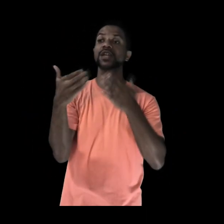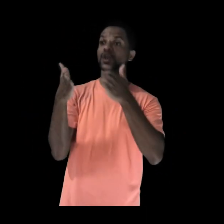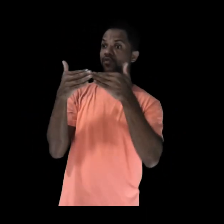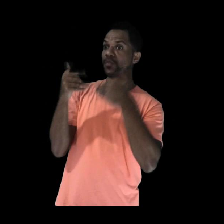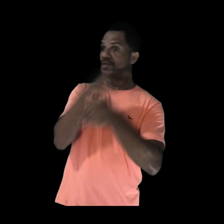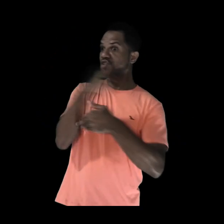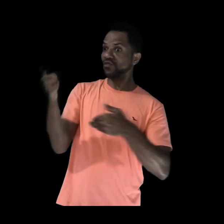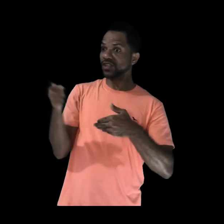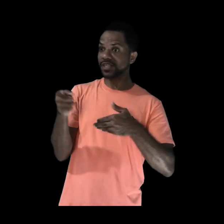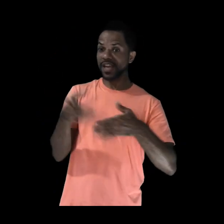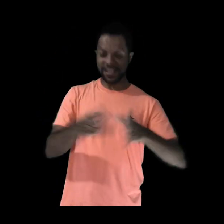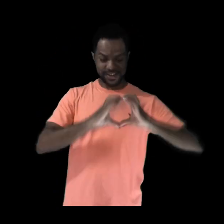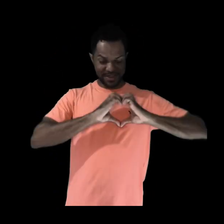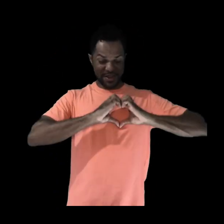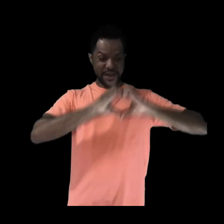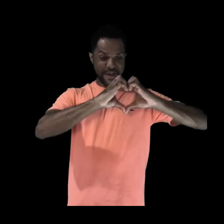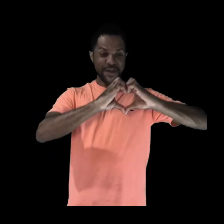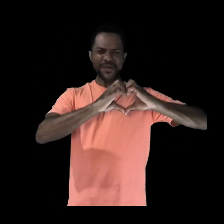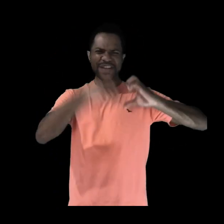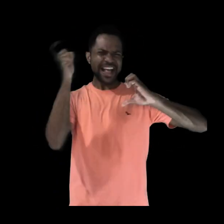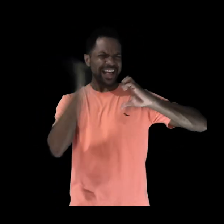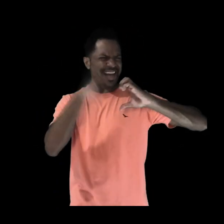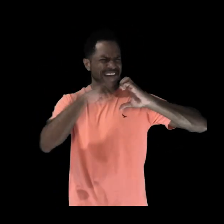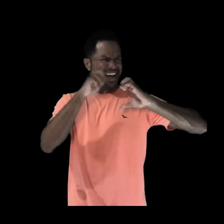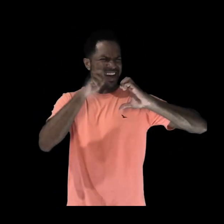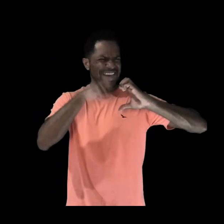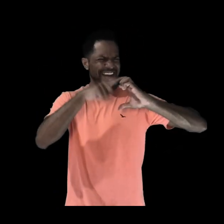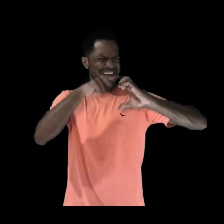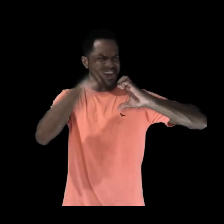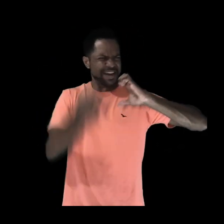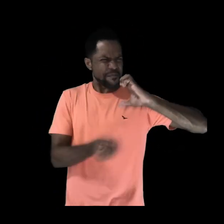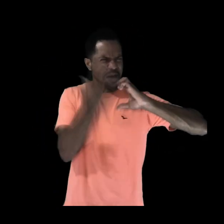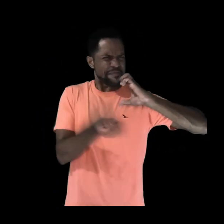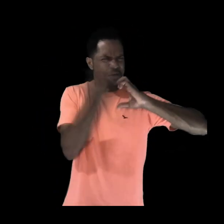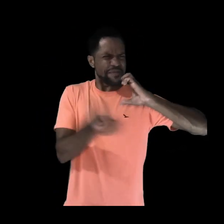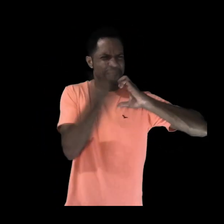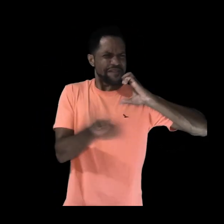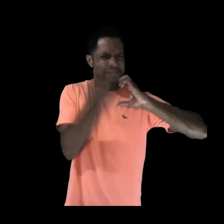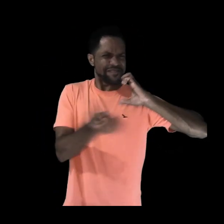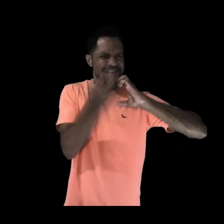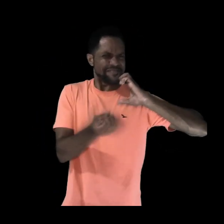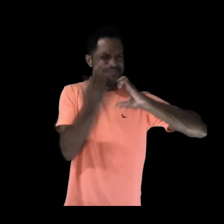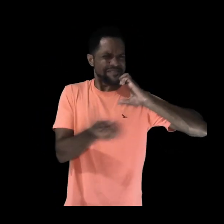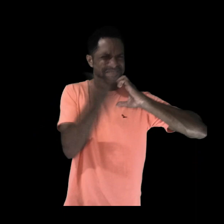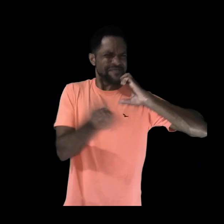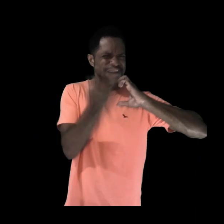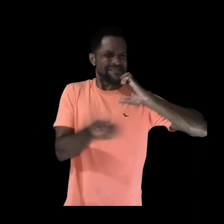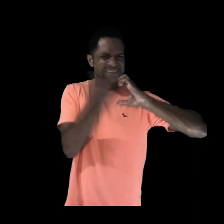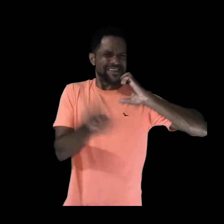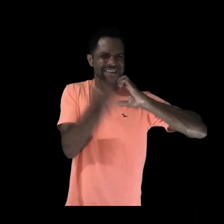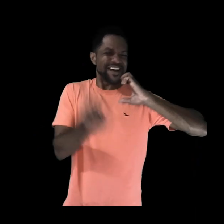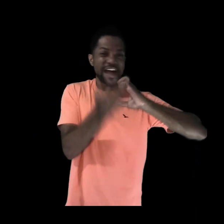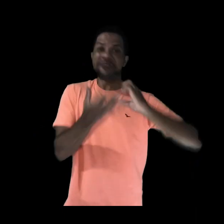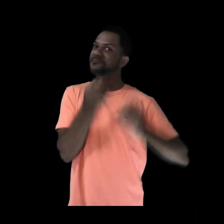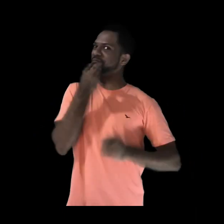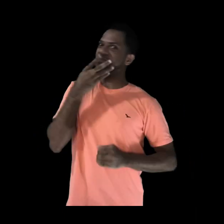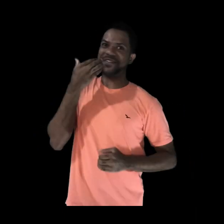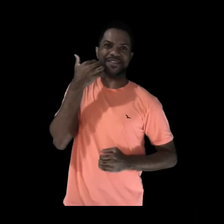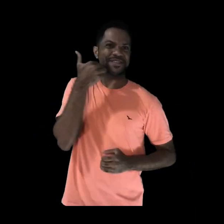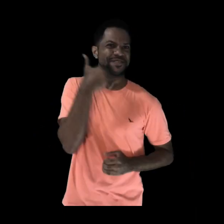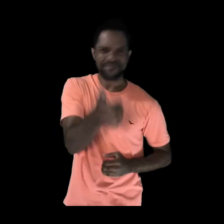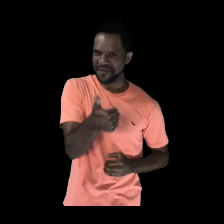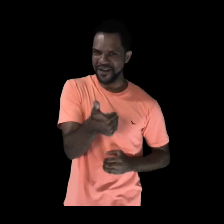uma vez, Wara. Eu vou pedir pra vocês agora, gente, colocar coraçãozinho pro Wara. Explode coração, explode coração, explode coração.